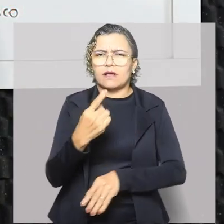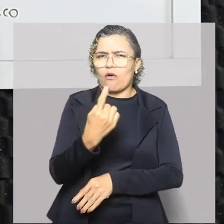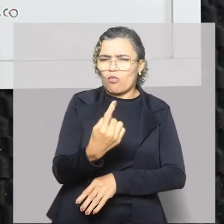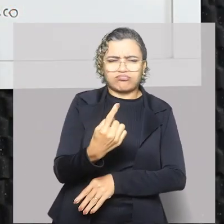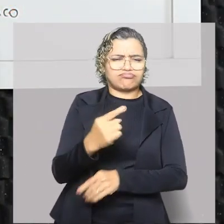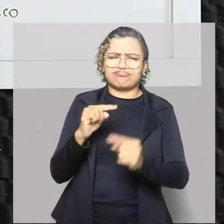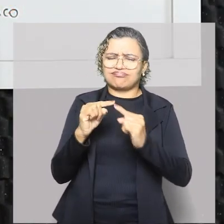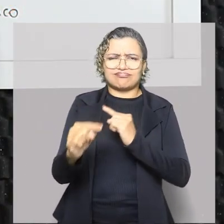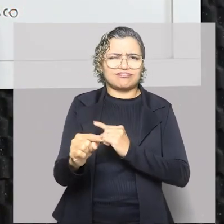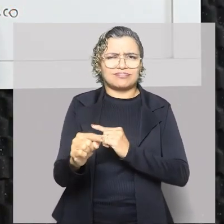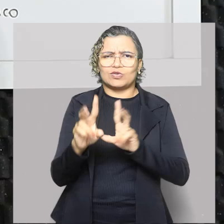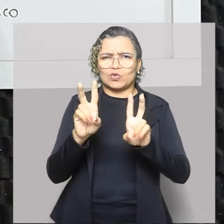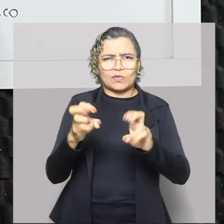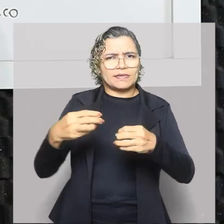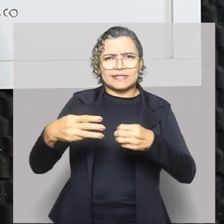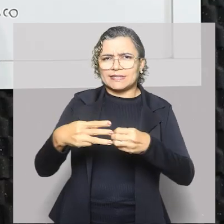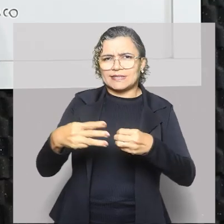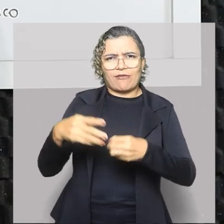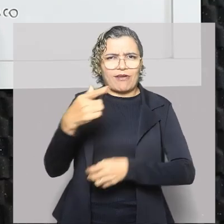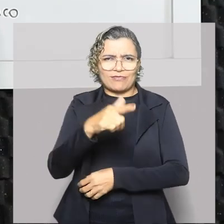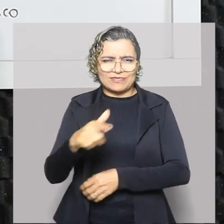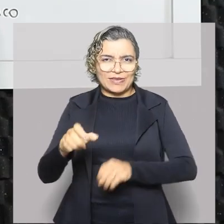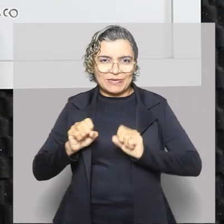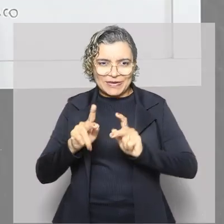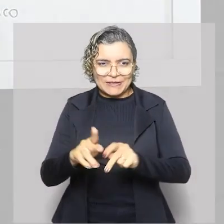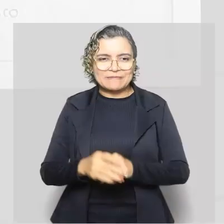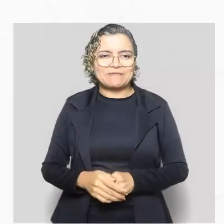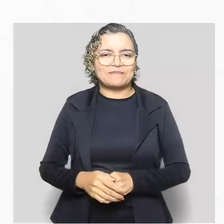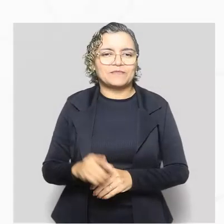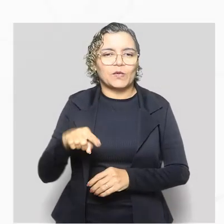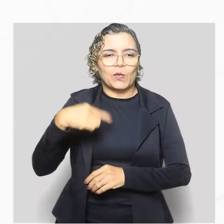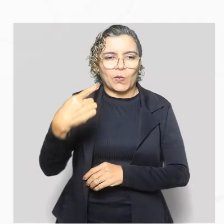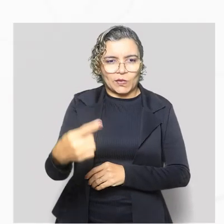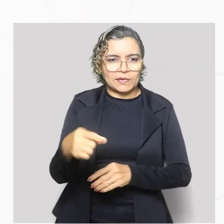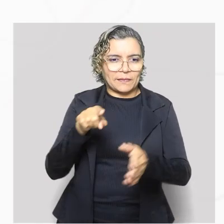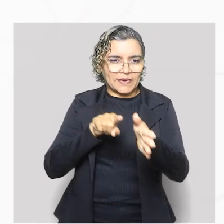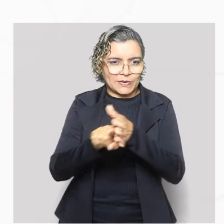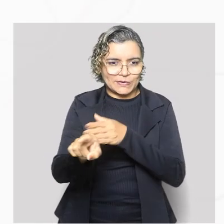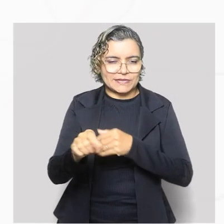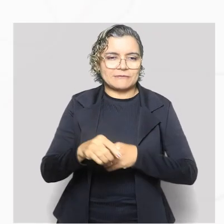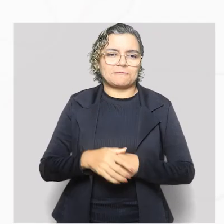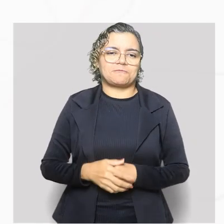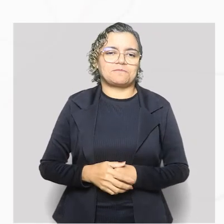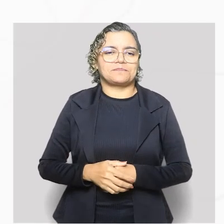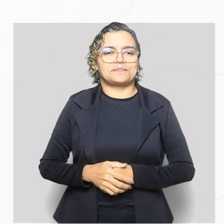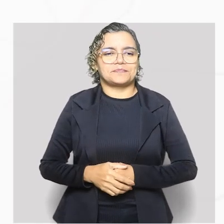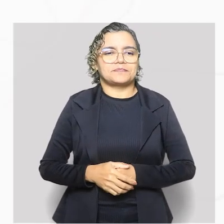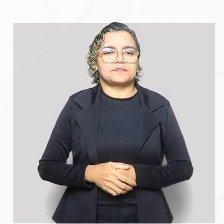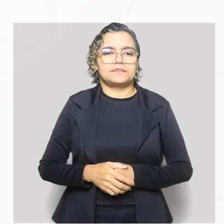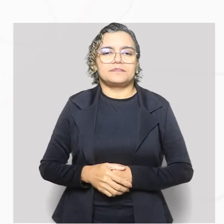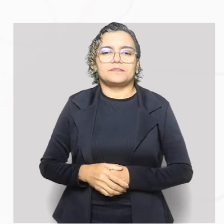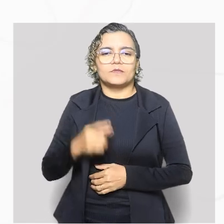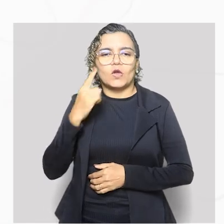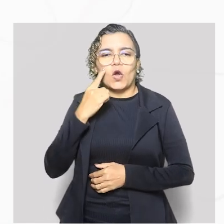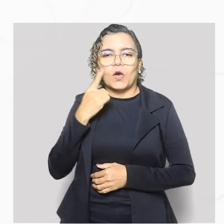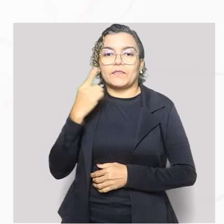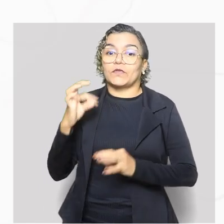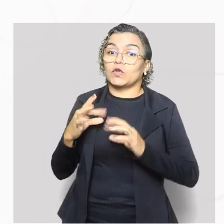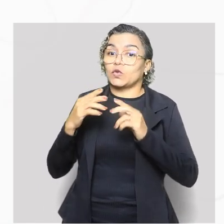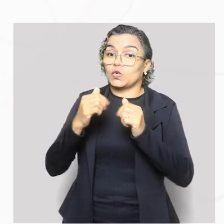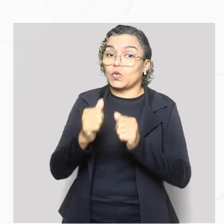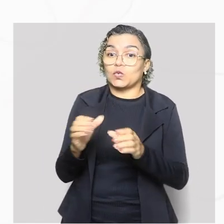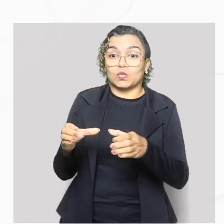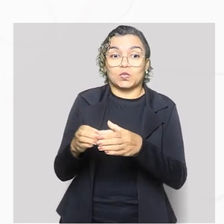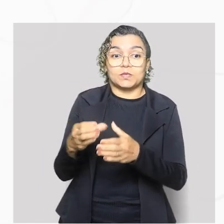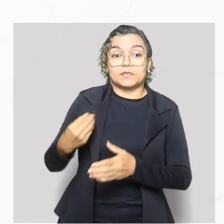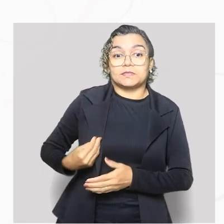aquela, né, que fala sobre a célula, ok? Vamos então passar para mais uma. Considerando que todos os seres vivos necessitam